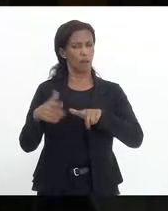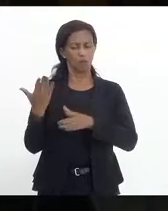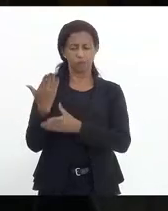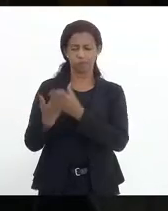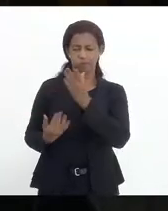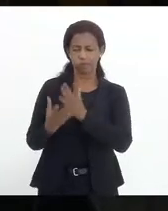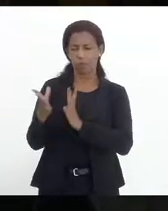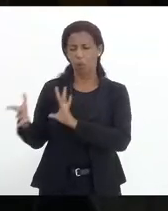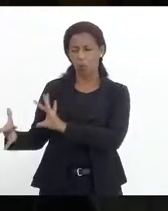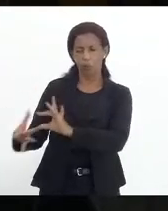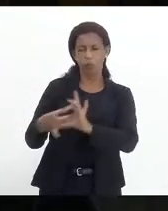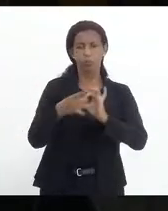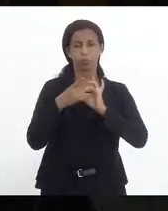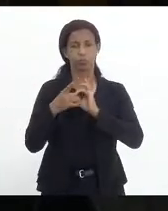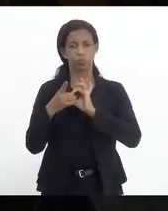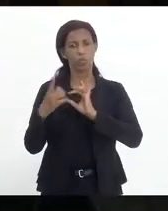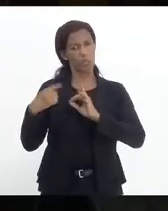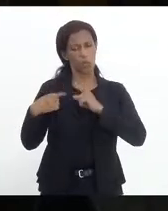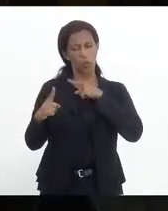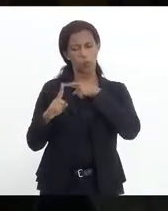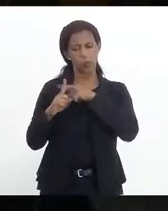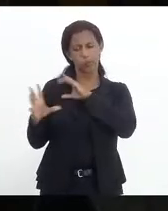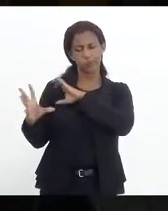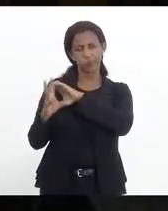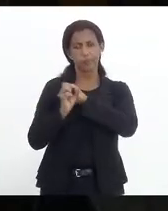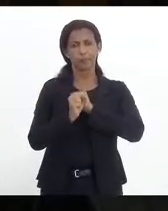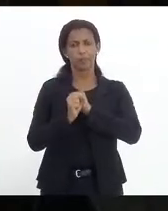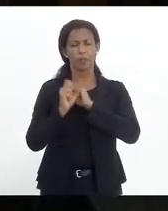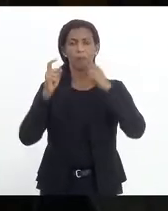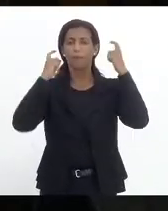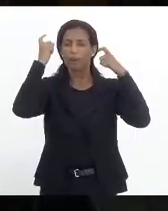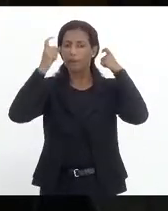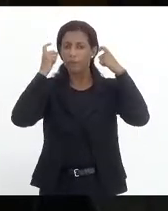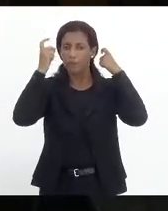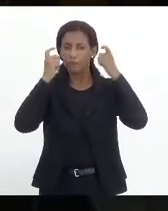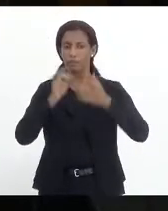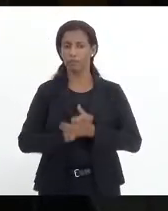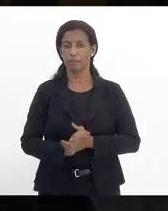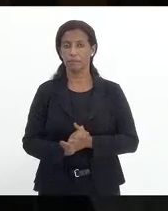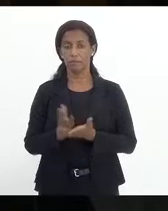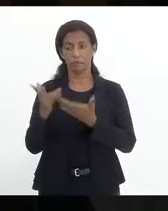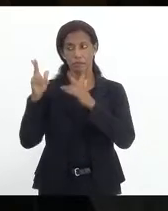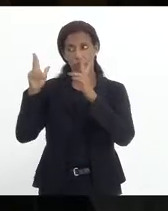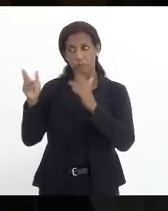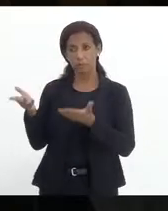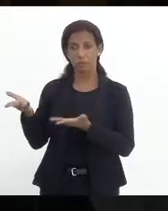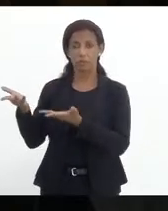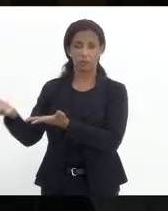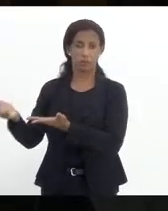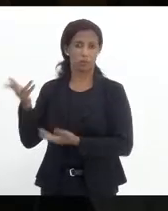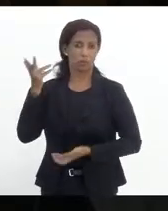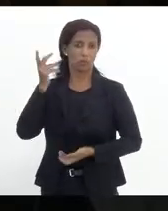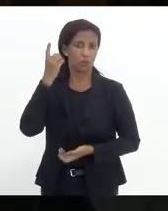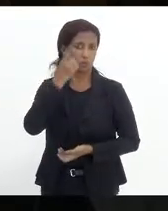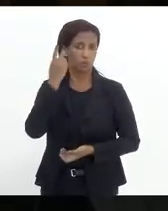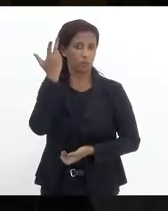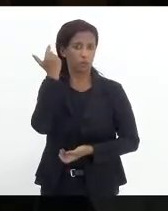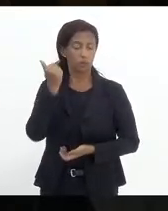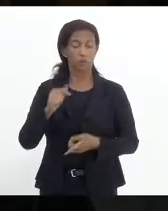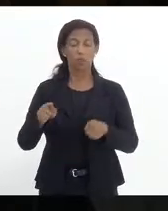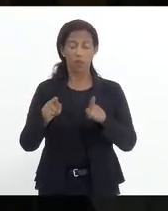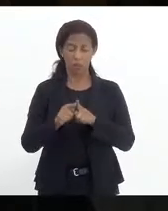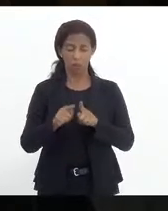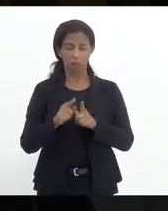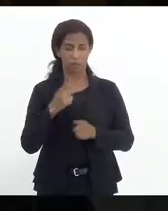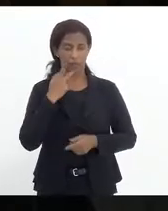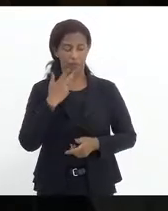mãos e eu me somo a preocupação de vossa excelência' e queria